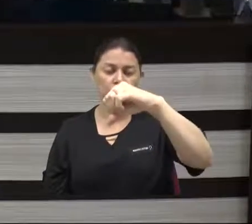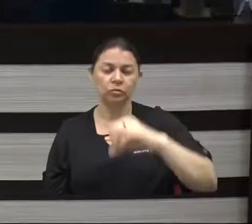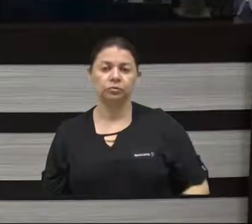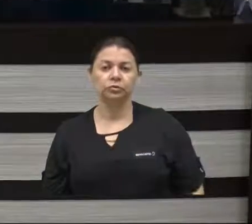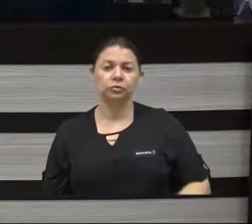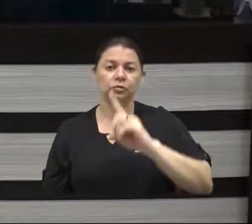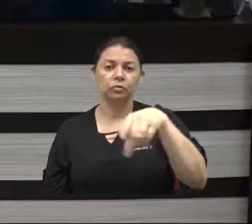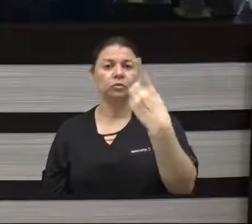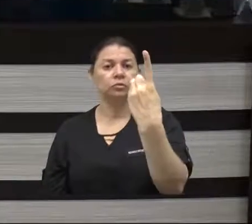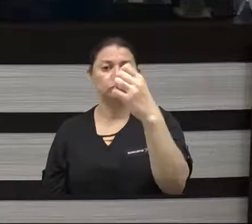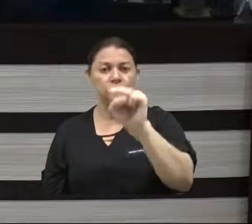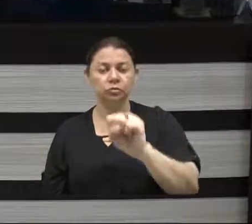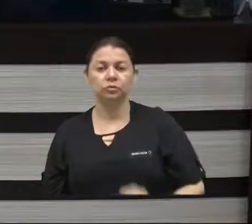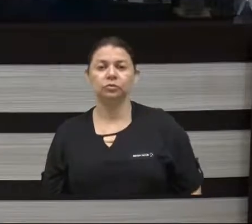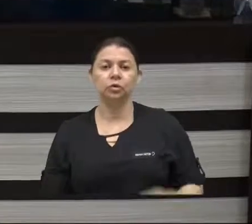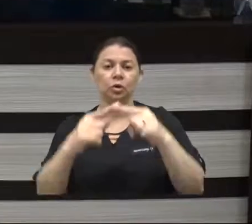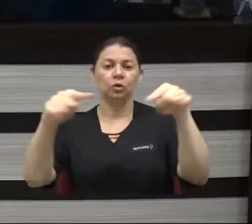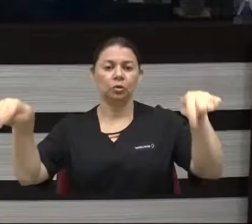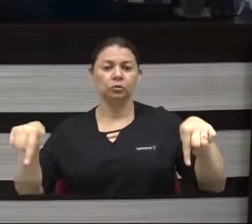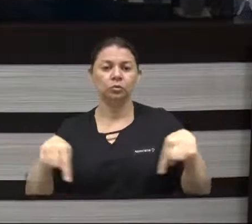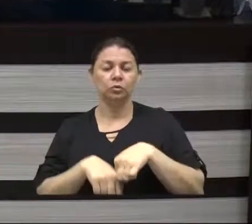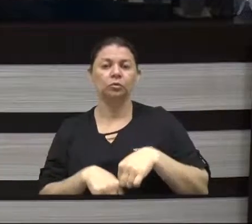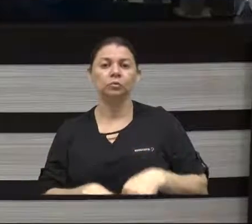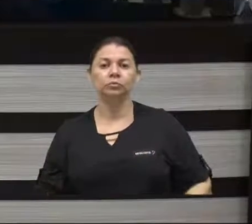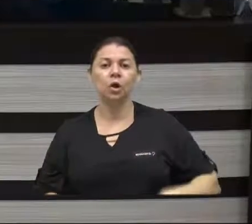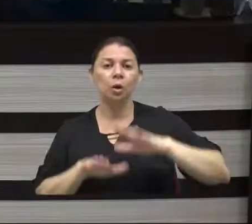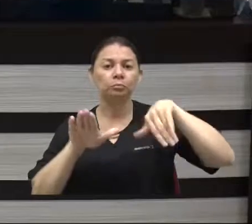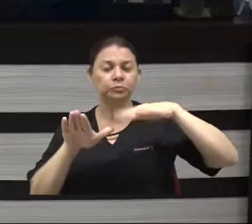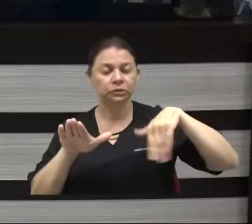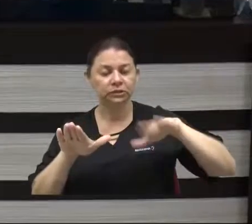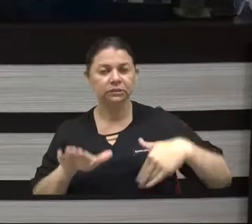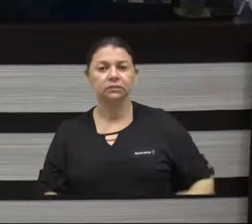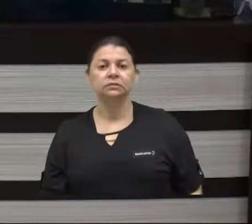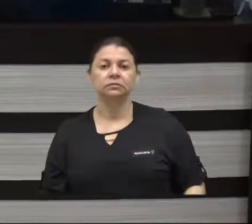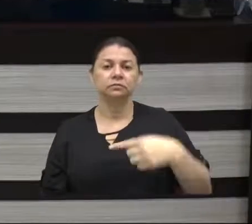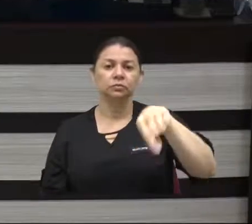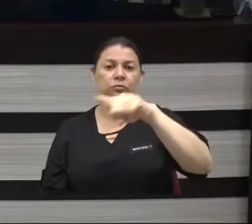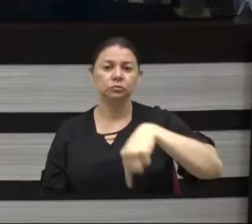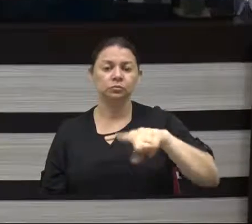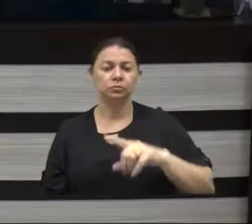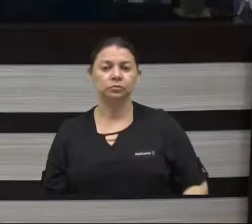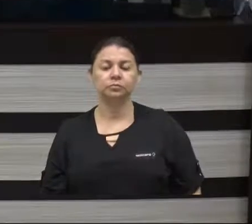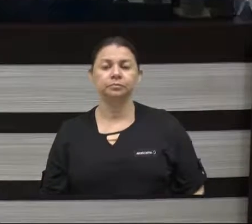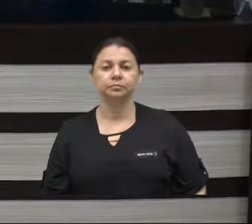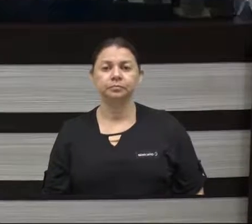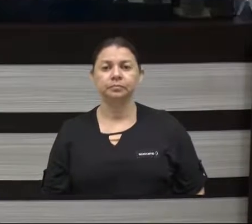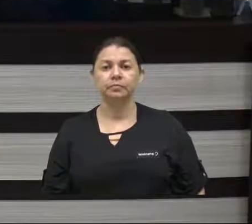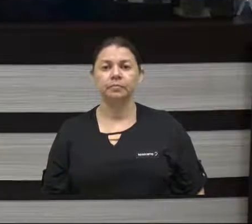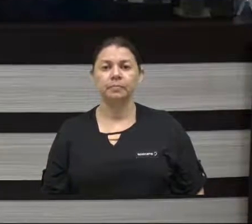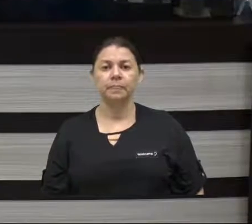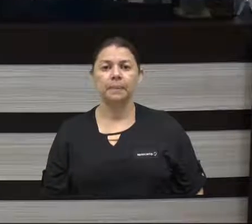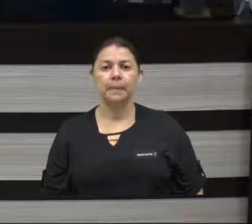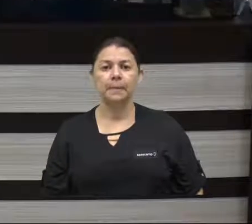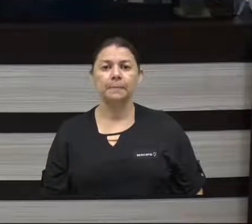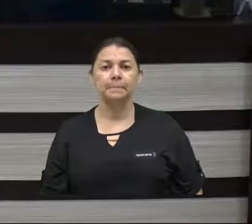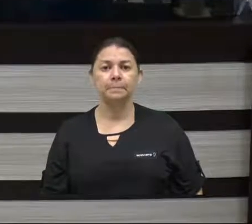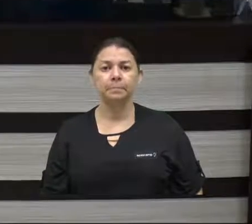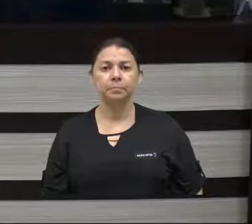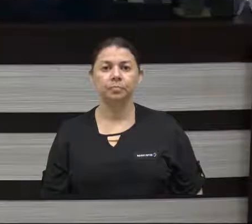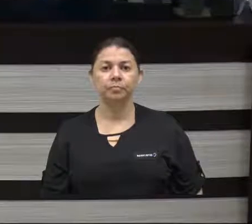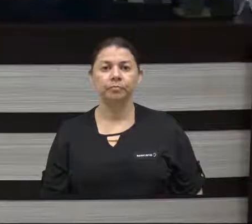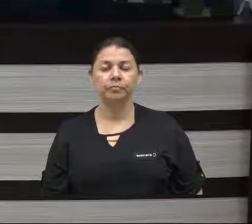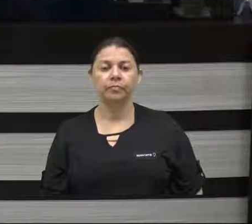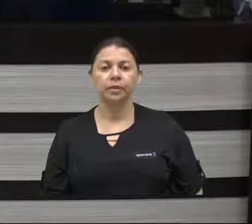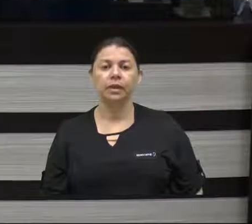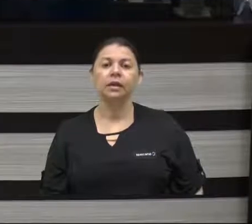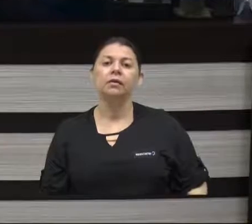comunitária Alberto Savoy, Academia Popular em Limeira. Vereador Helder Lúcio de Oliveira. Em discussão. Não havendo executivo.